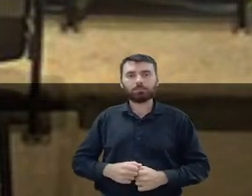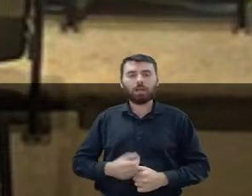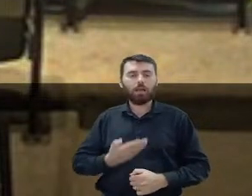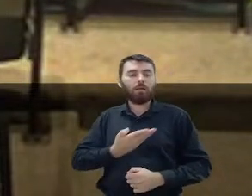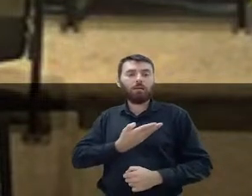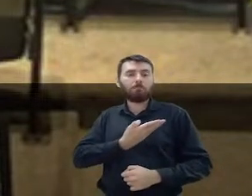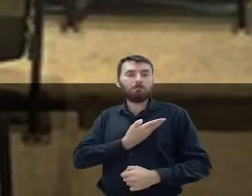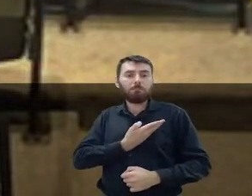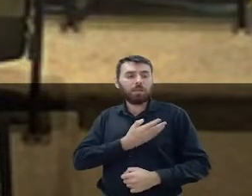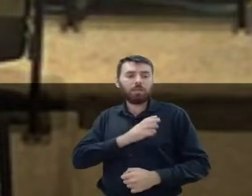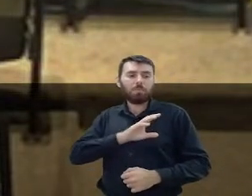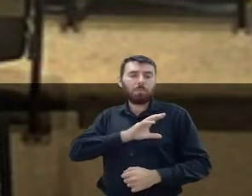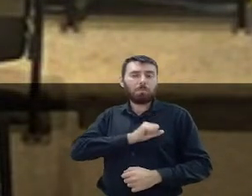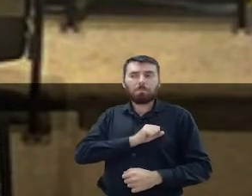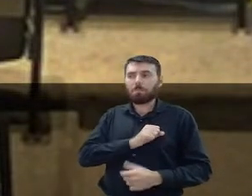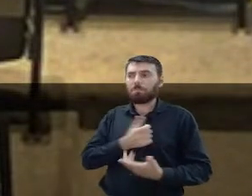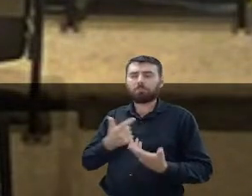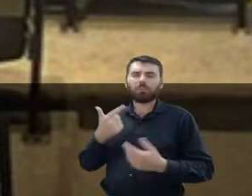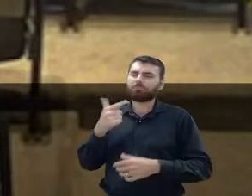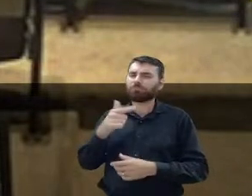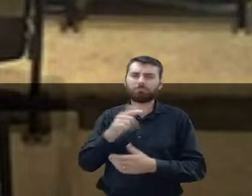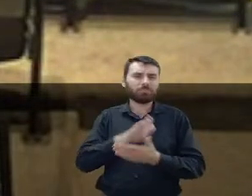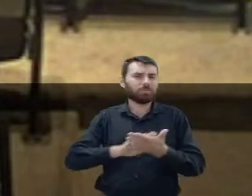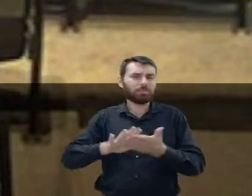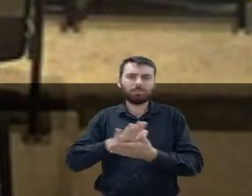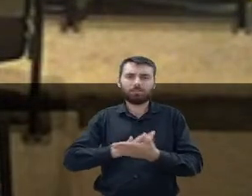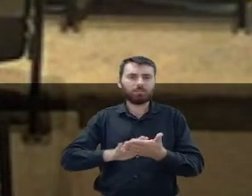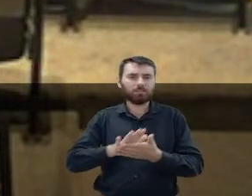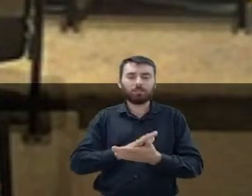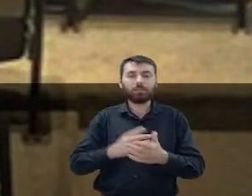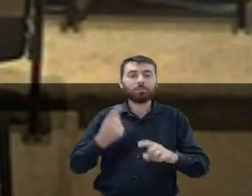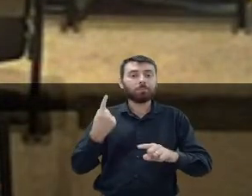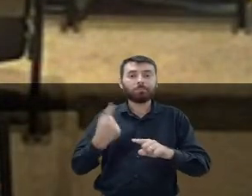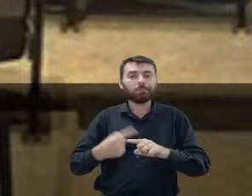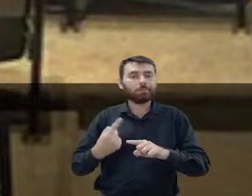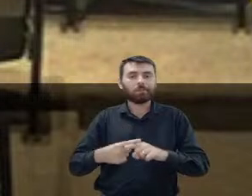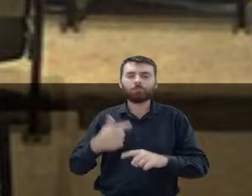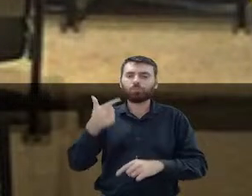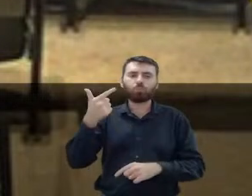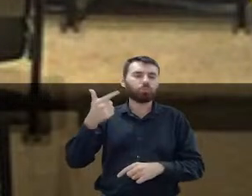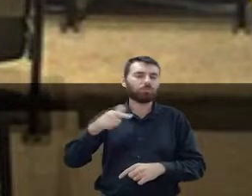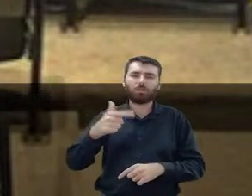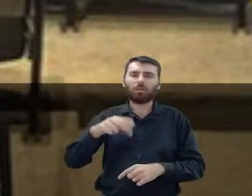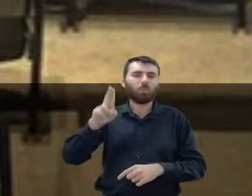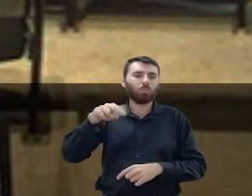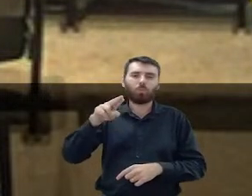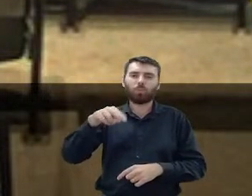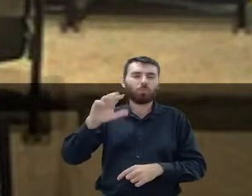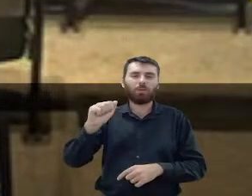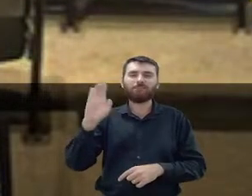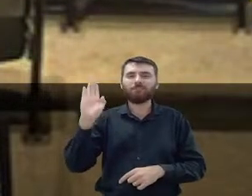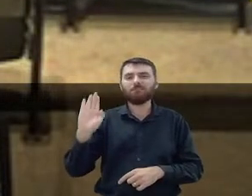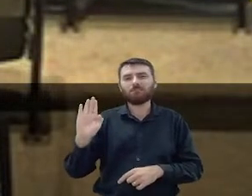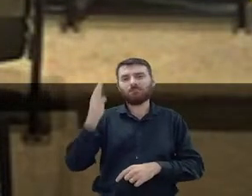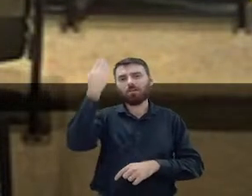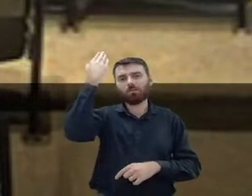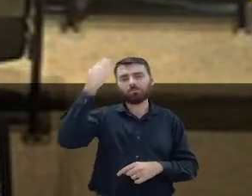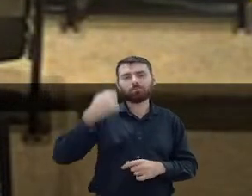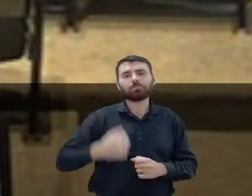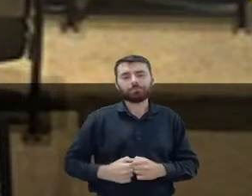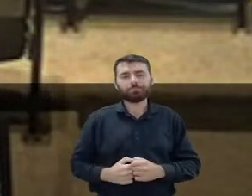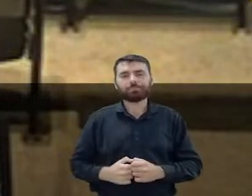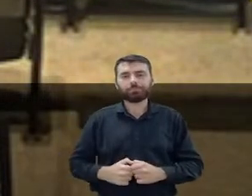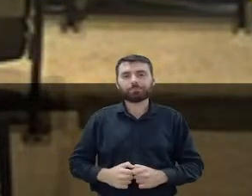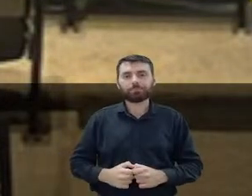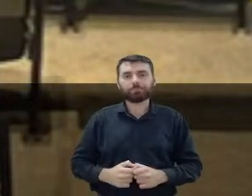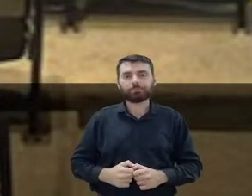entre as partes. Isso até porque jamais existiu, sendo falaciosa essas alegações.